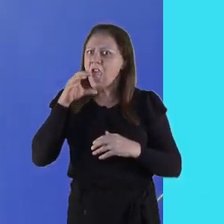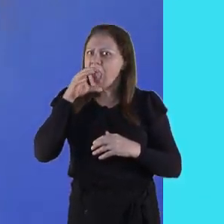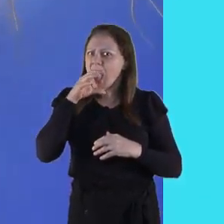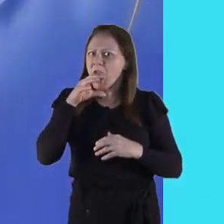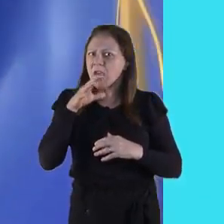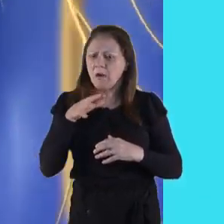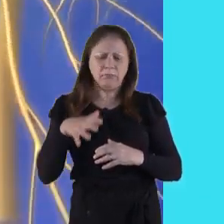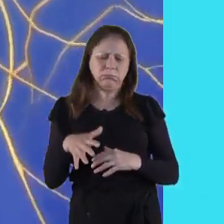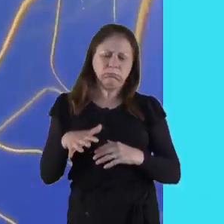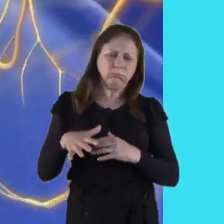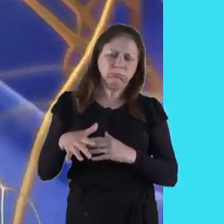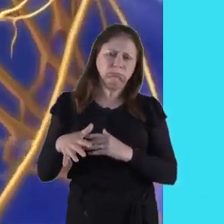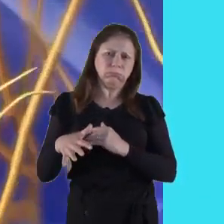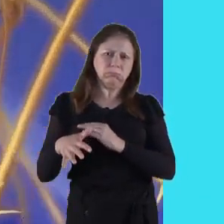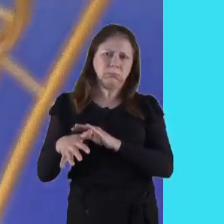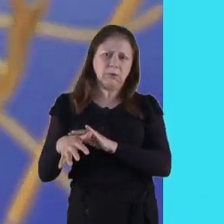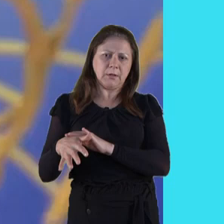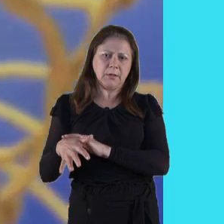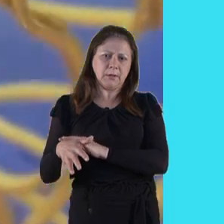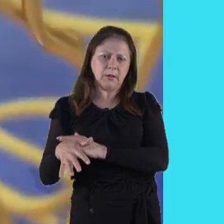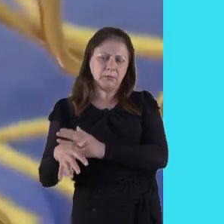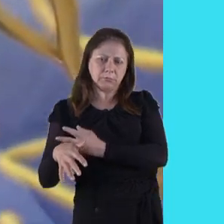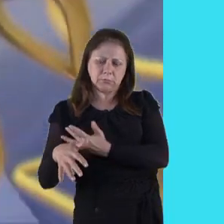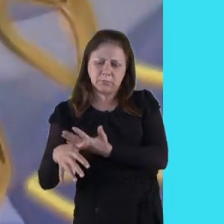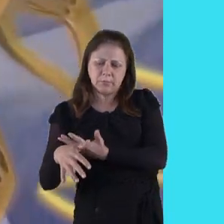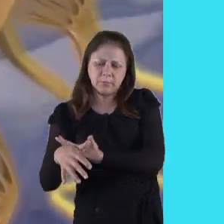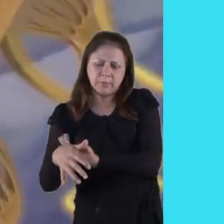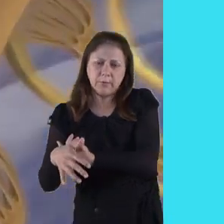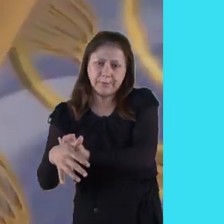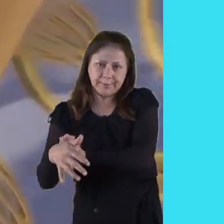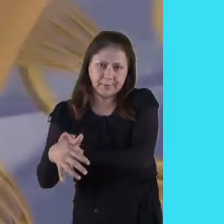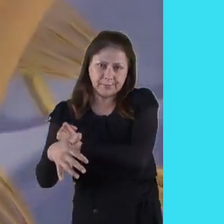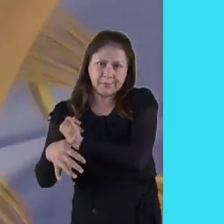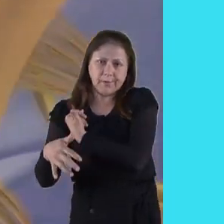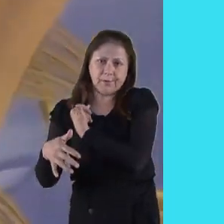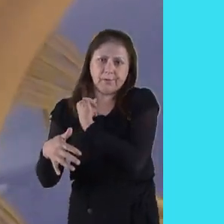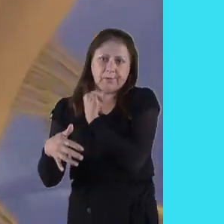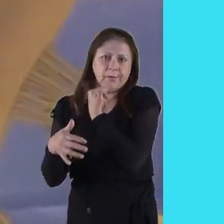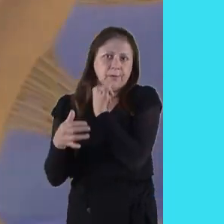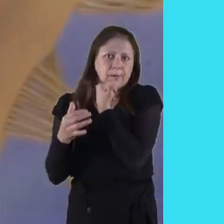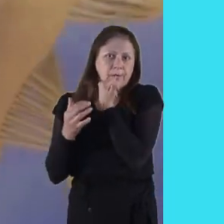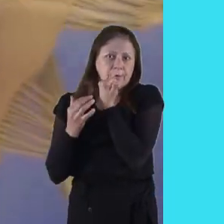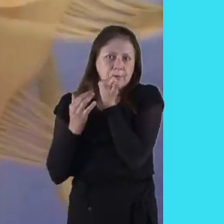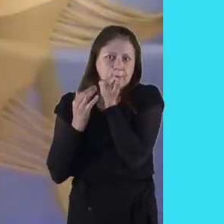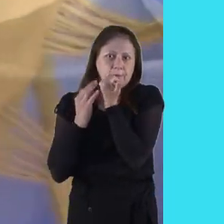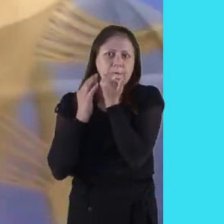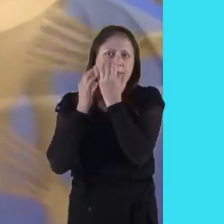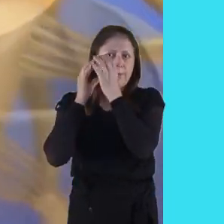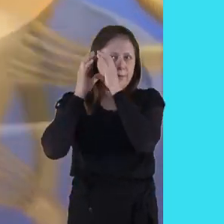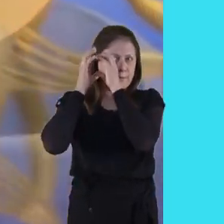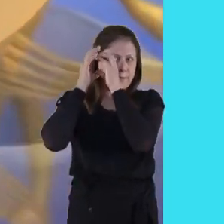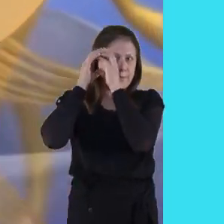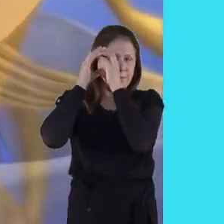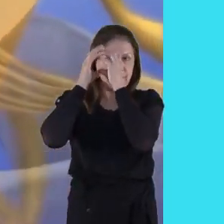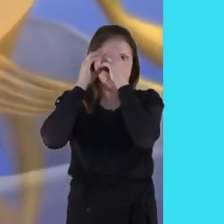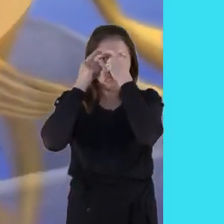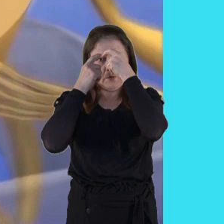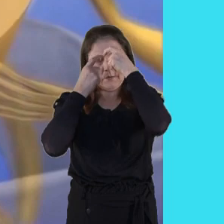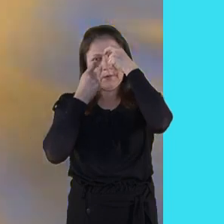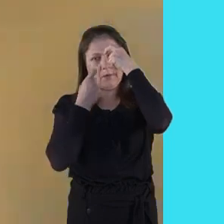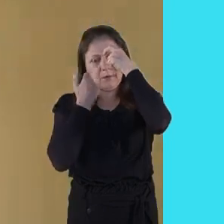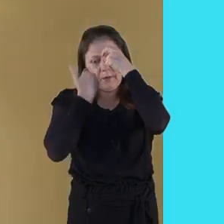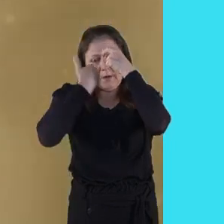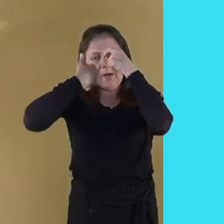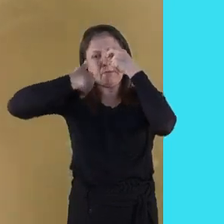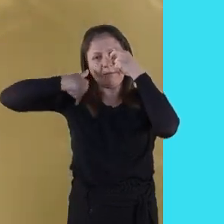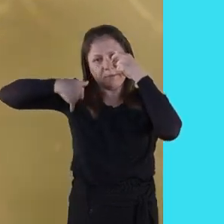que é a reação, né? Primeiro vamos entender o que acontece. A panela quente vai encostar na mão, a mão está com a pele que é ligada nos nervos,